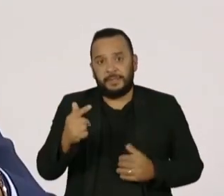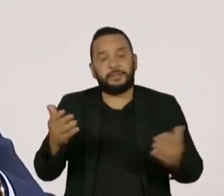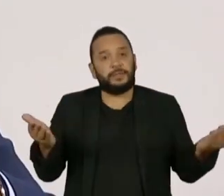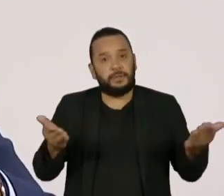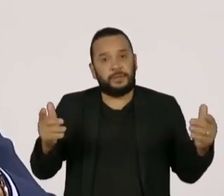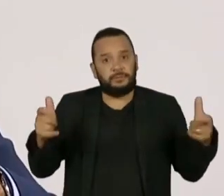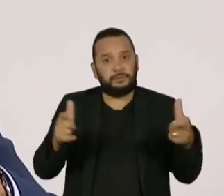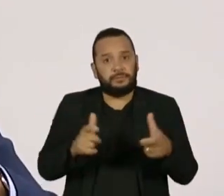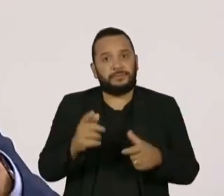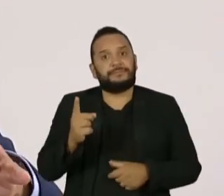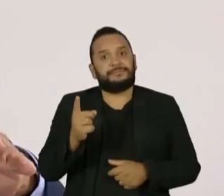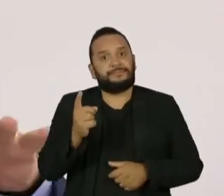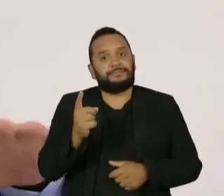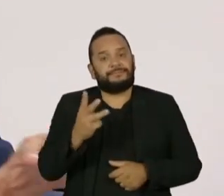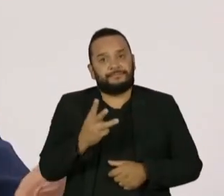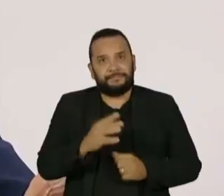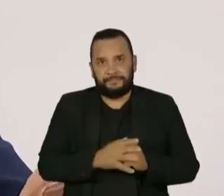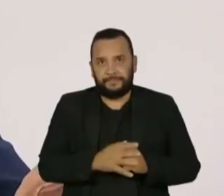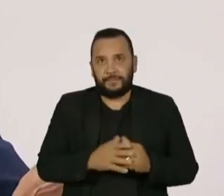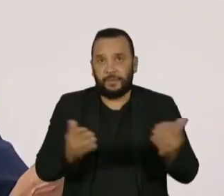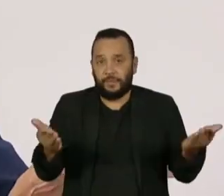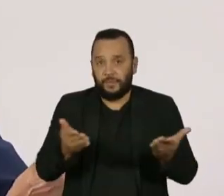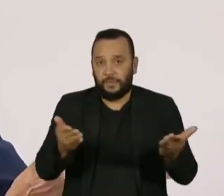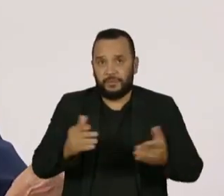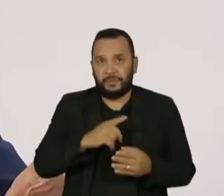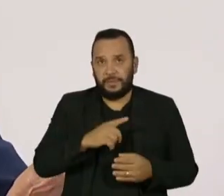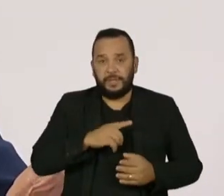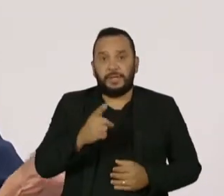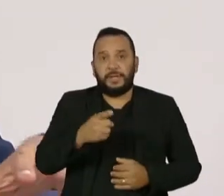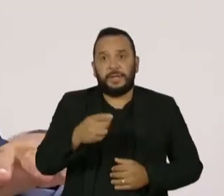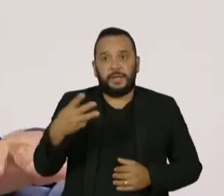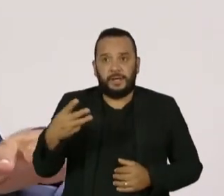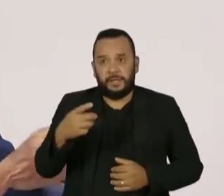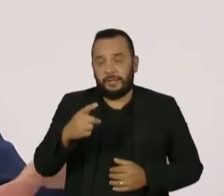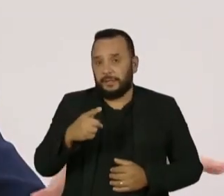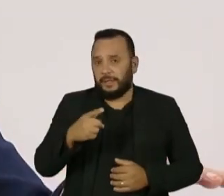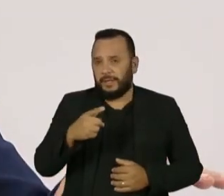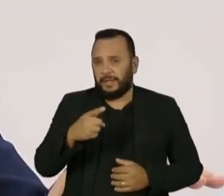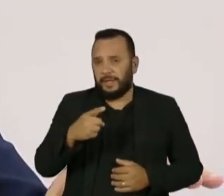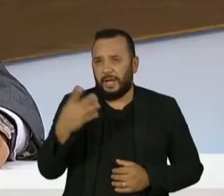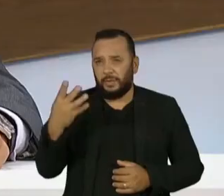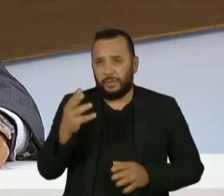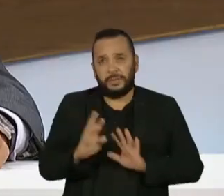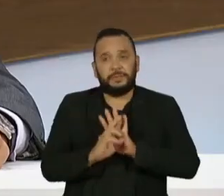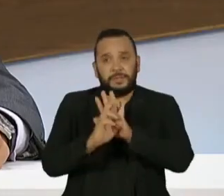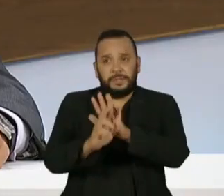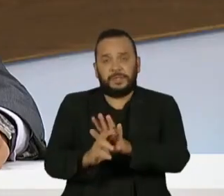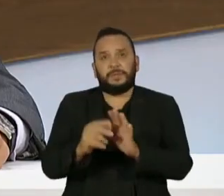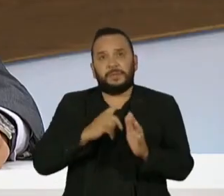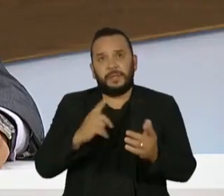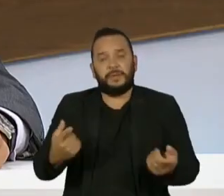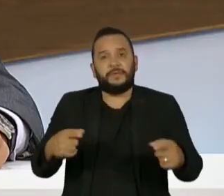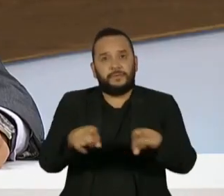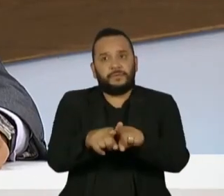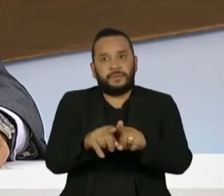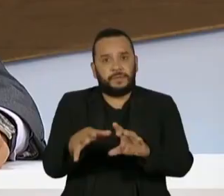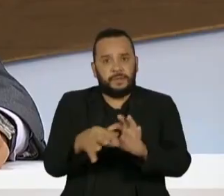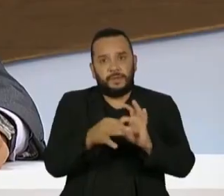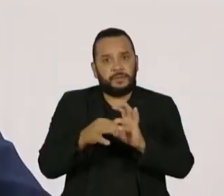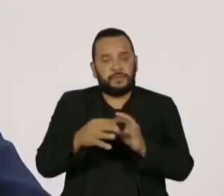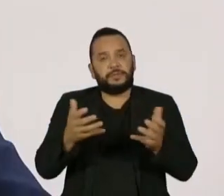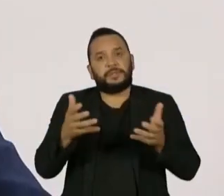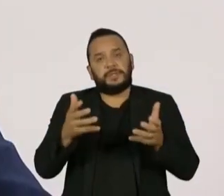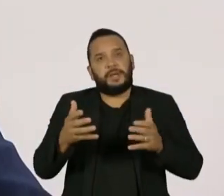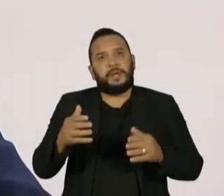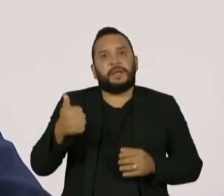houve uma recontagem, de última hora entrou o Avante, 13. Hoje a gente tem 14 representações com fusões e com federações. Há uma expectativa de chegar a